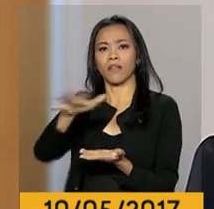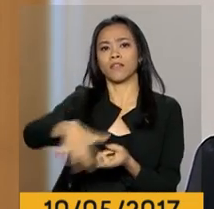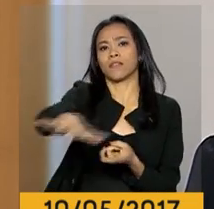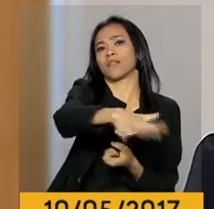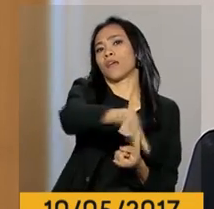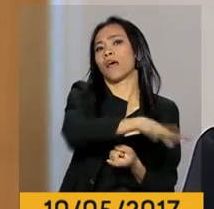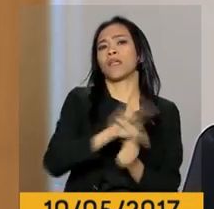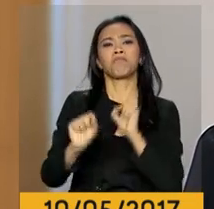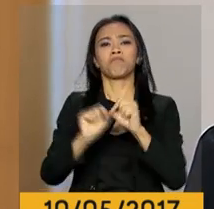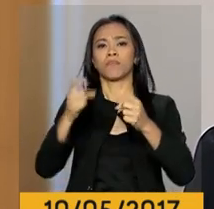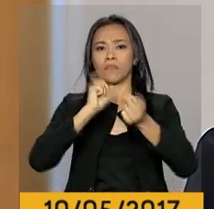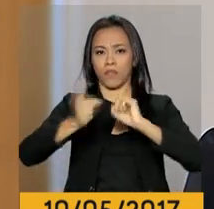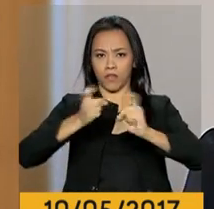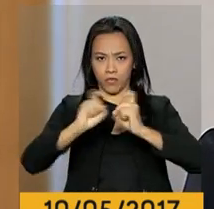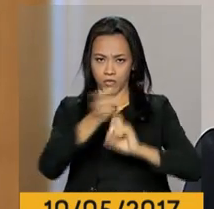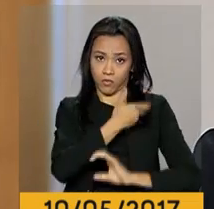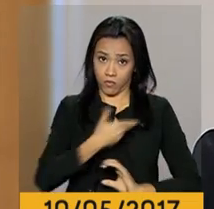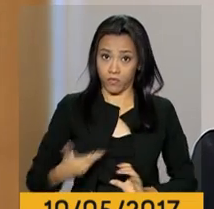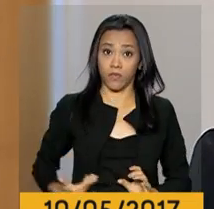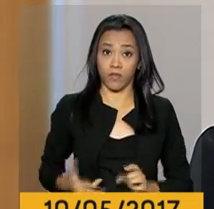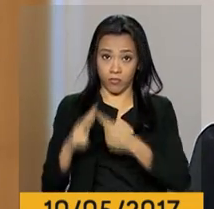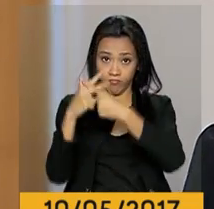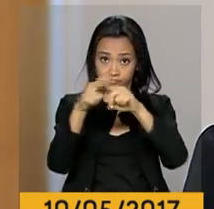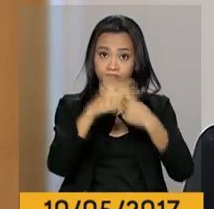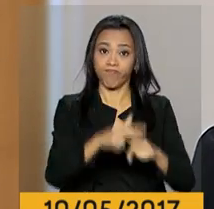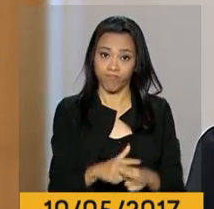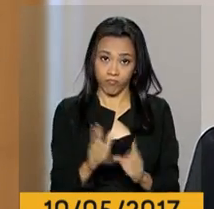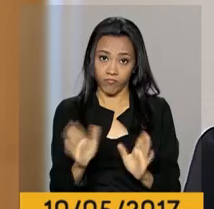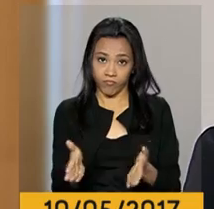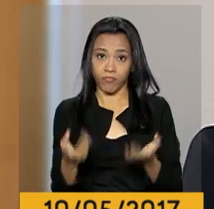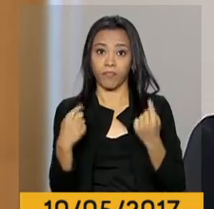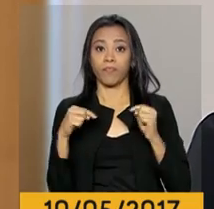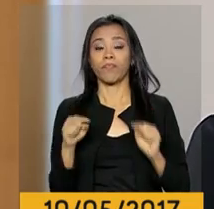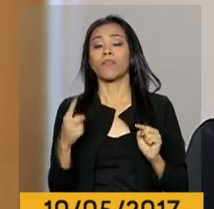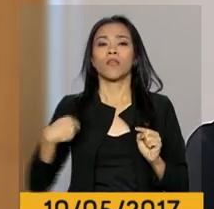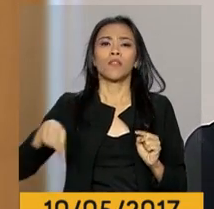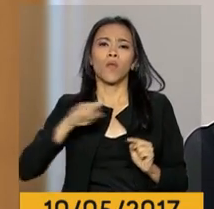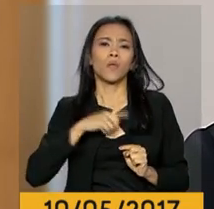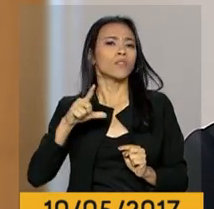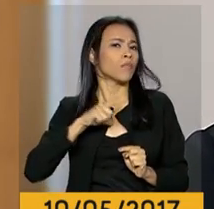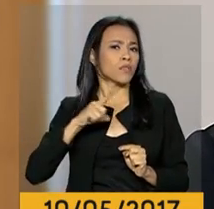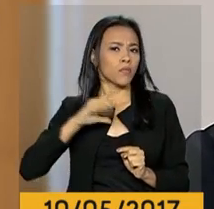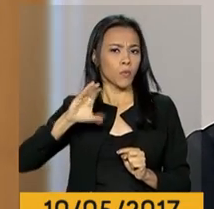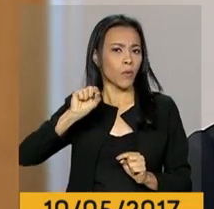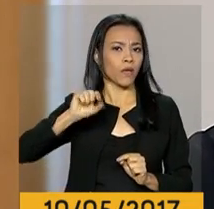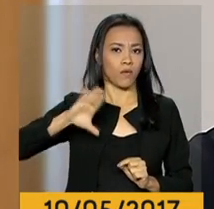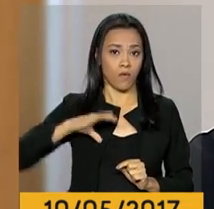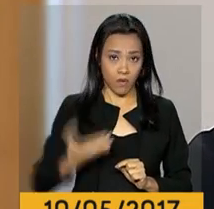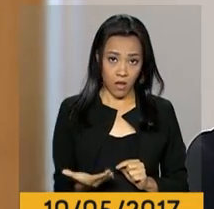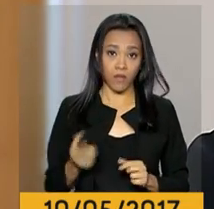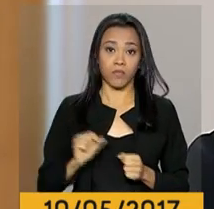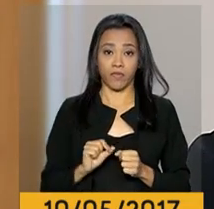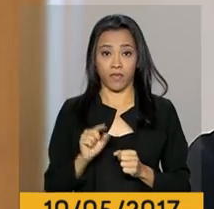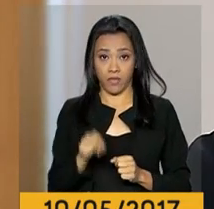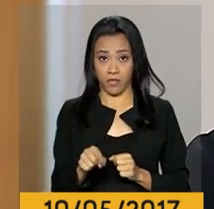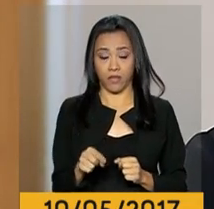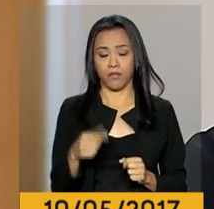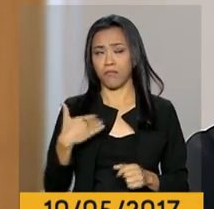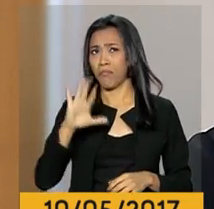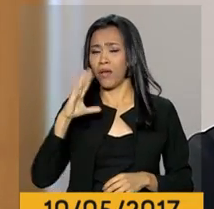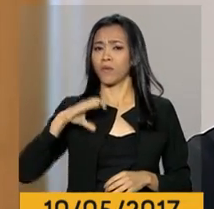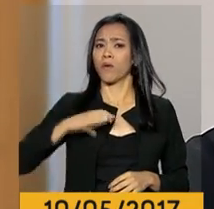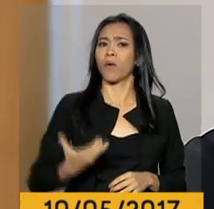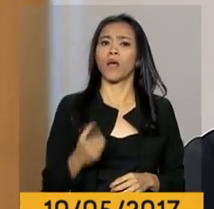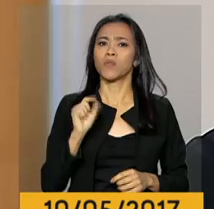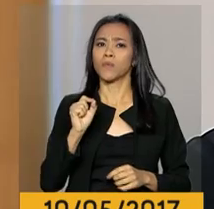eu devo dizer aos senhores e senhoras que nós estamos tendo coragem para fazer isso não é mais do que coragem talvez